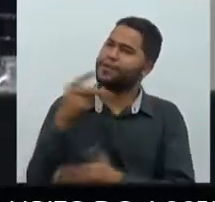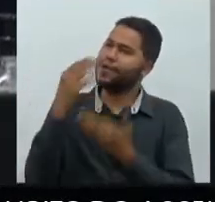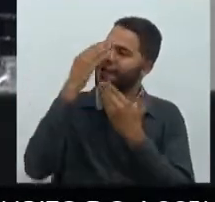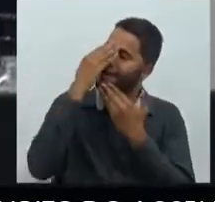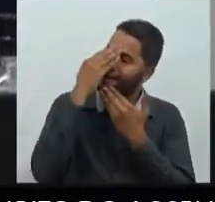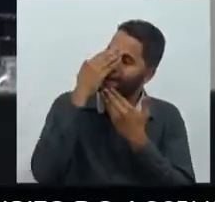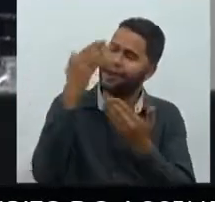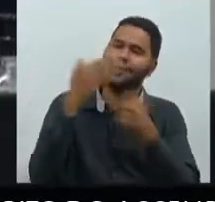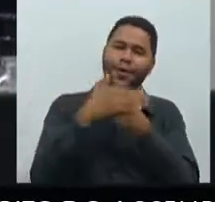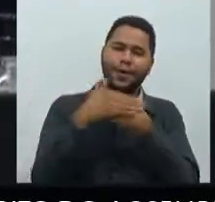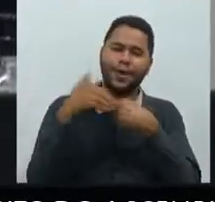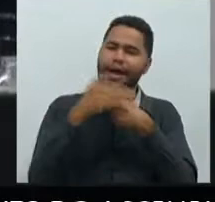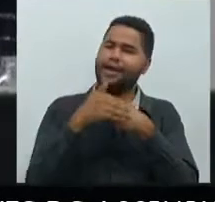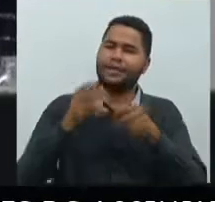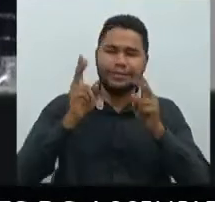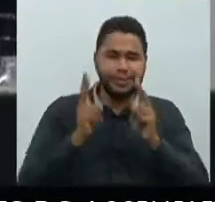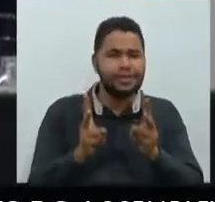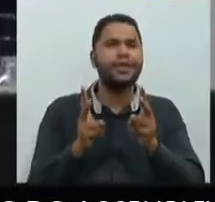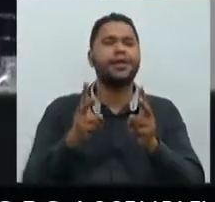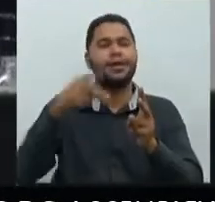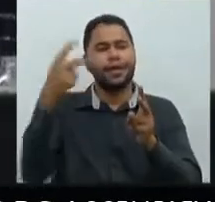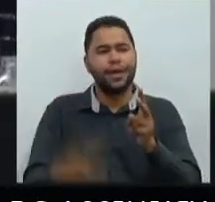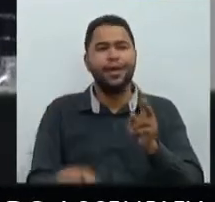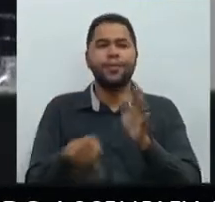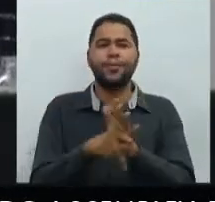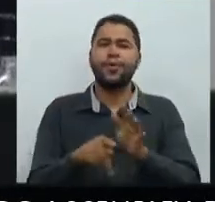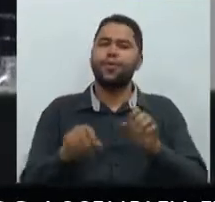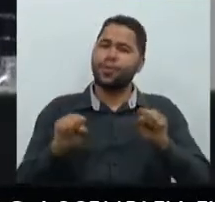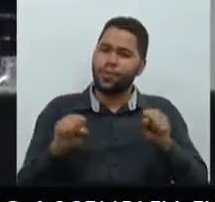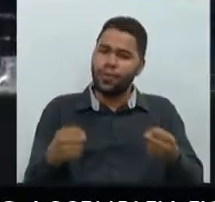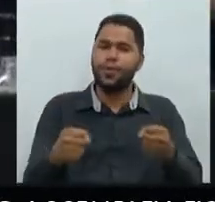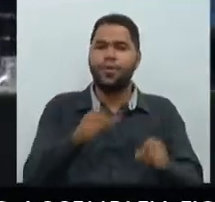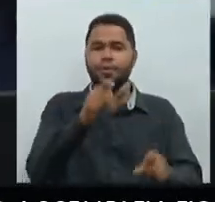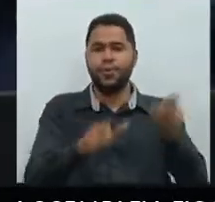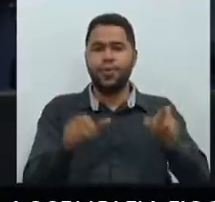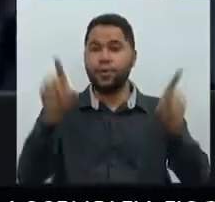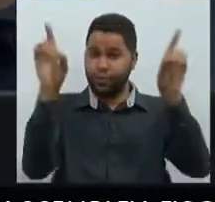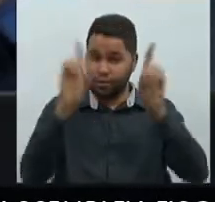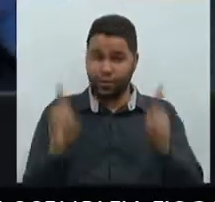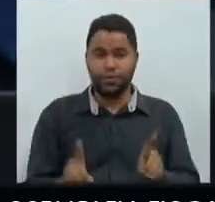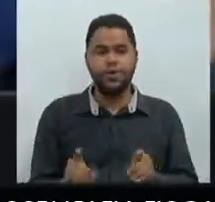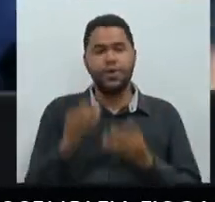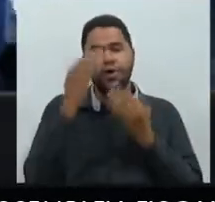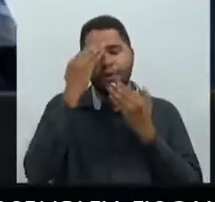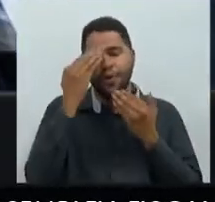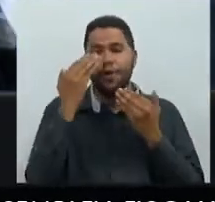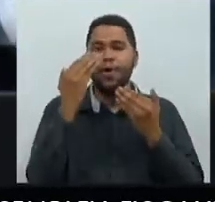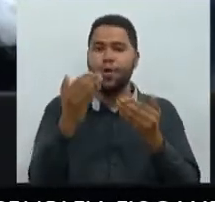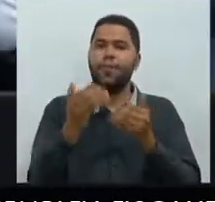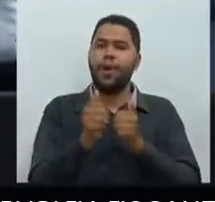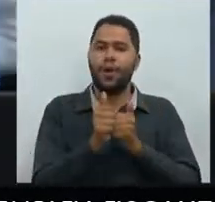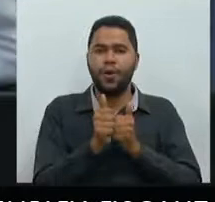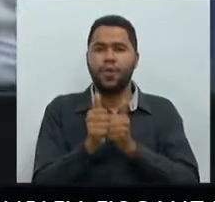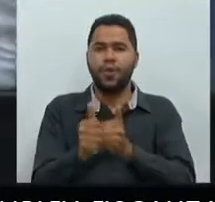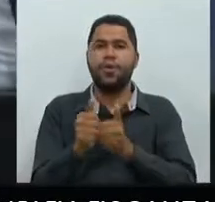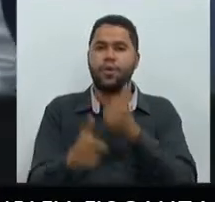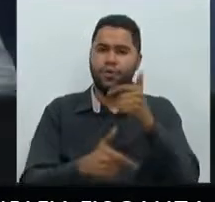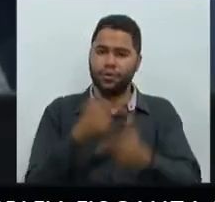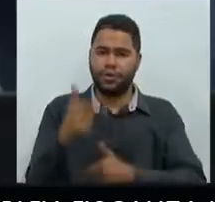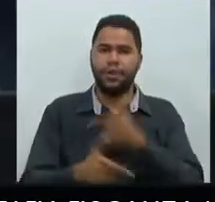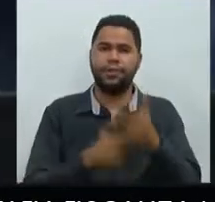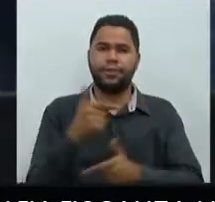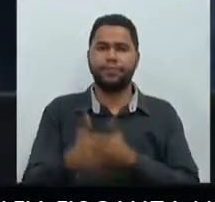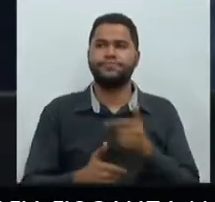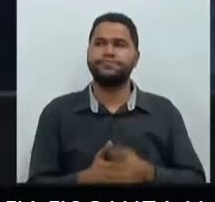o carinho que você sempre teve pela causa da defesa da pessoa com deficiência, e obrigado por conduzir aqui o trabalho, viu, deputado Bechir?